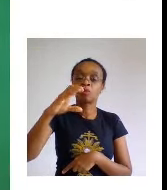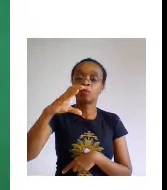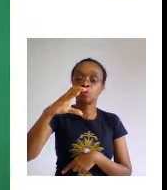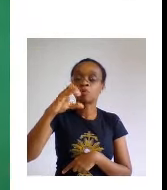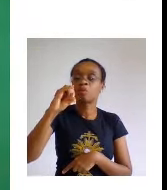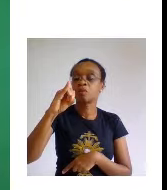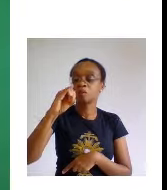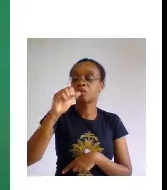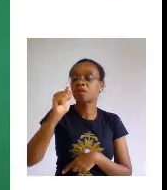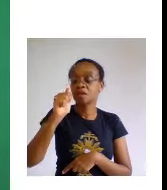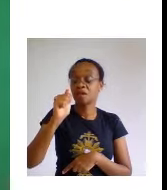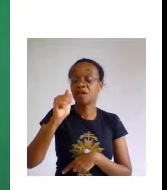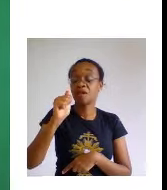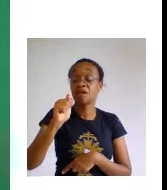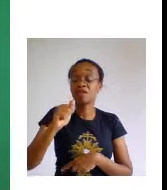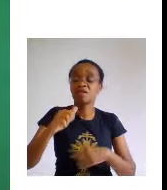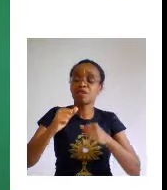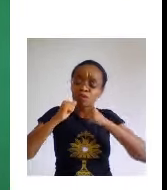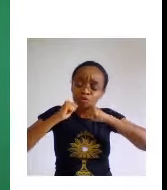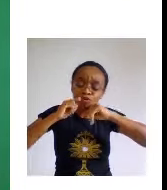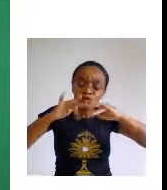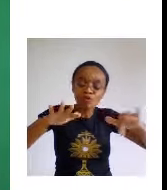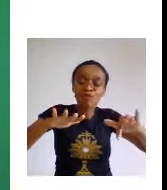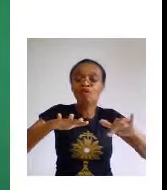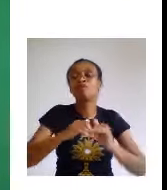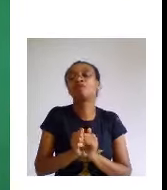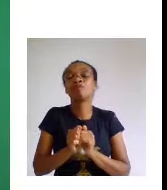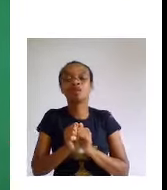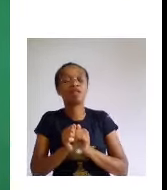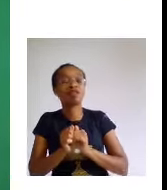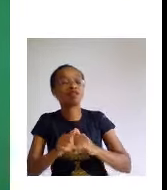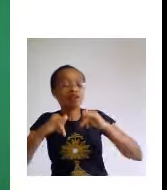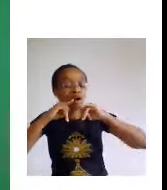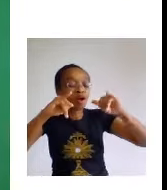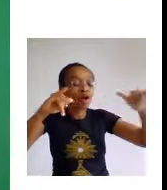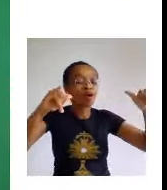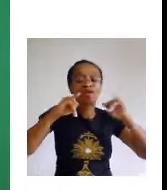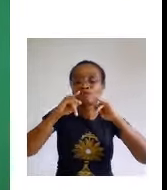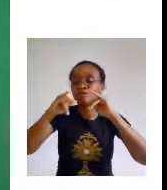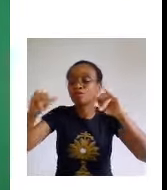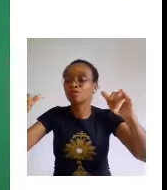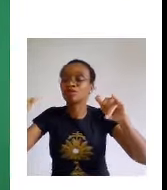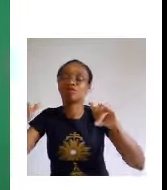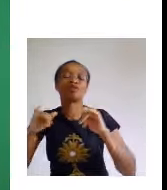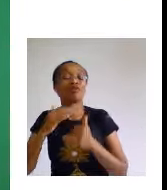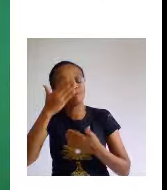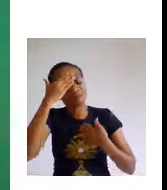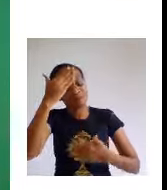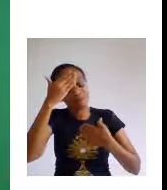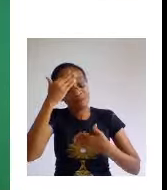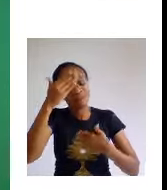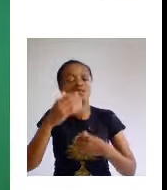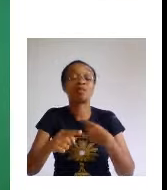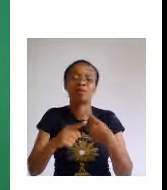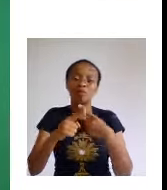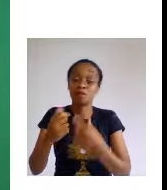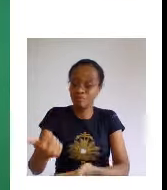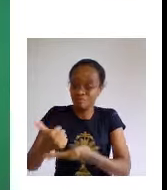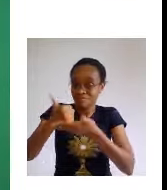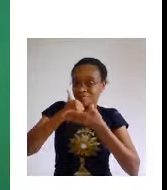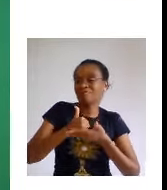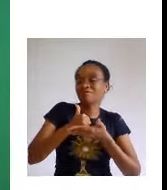e compartilhou aí com bastante gente do seu meio, tá bom, Márcia? Muito obrigado por esse apoio que você nos deu